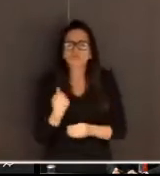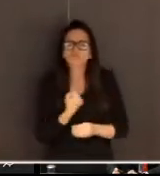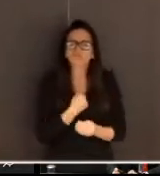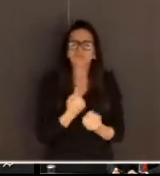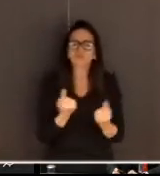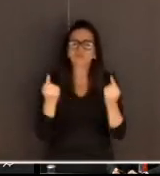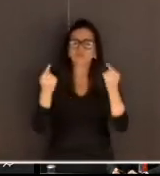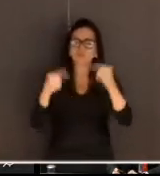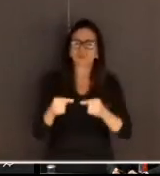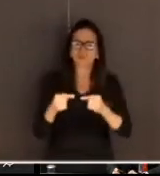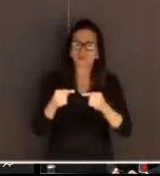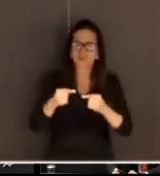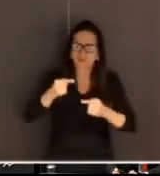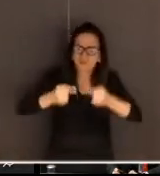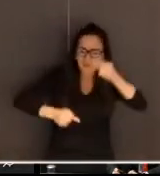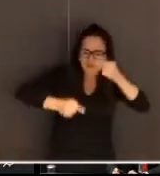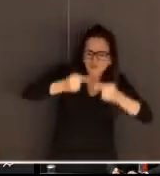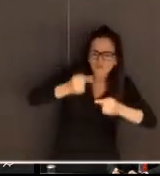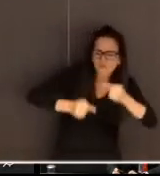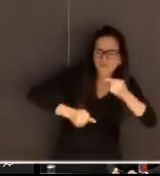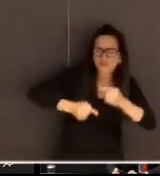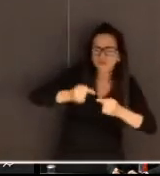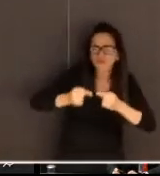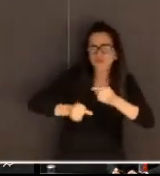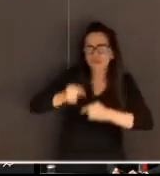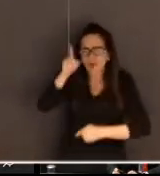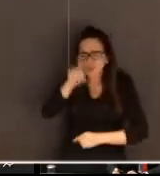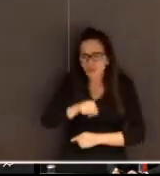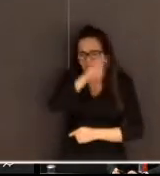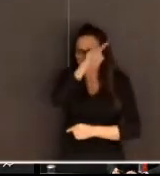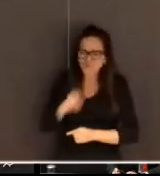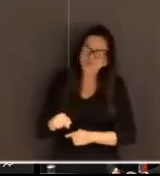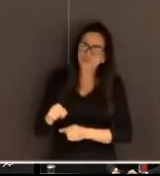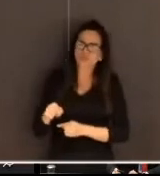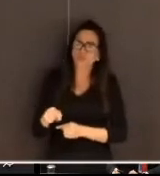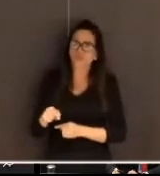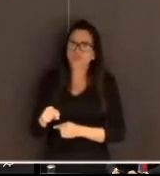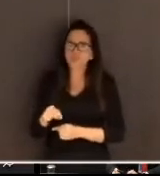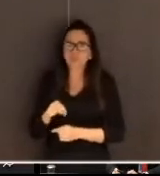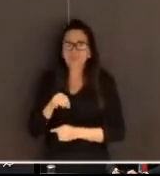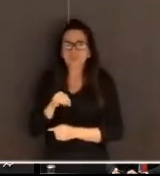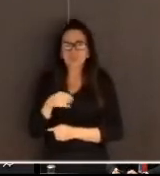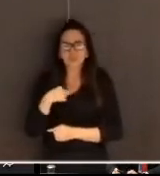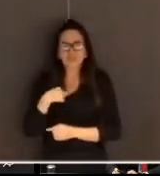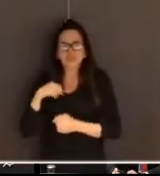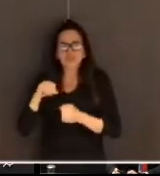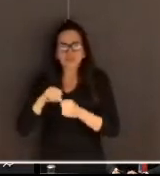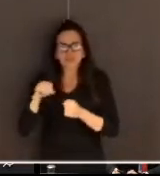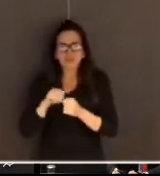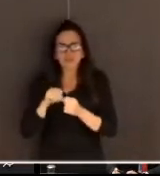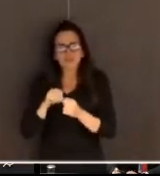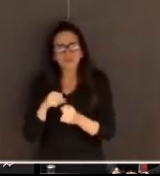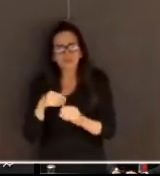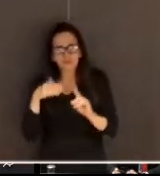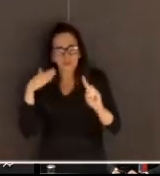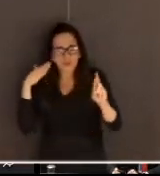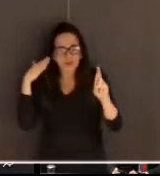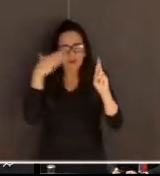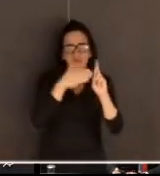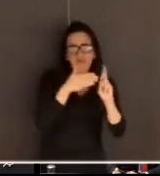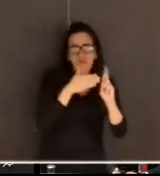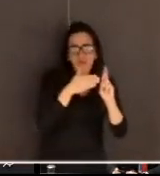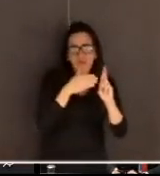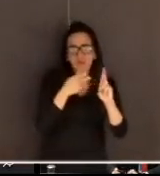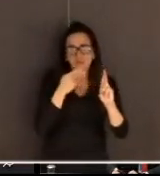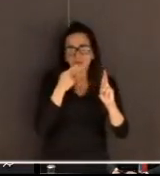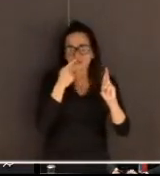a argumentação de nulidade se eventualmente eu fiz referência à pronúncia, às algemas ou ao